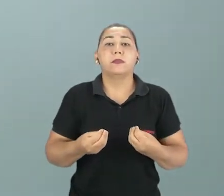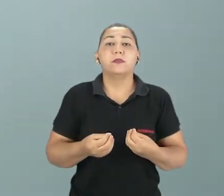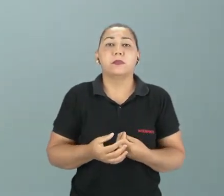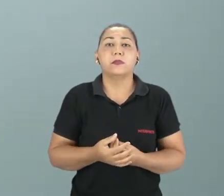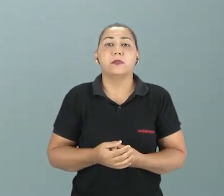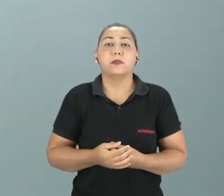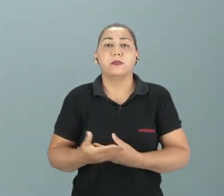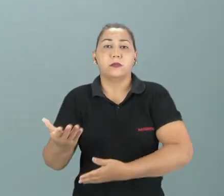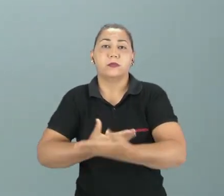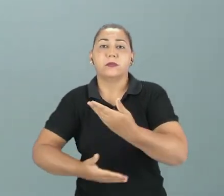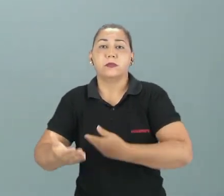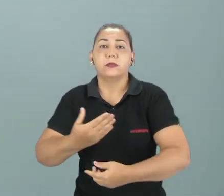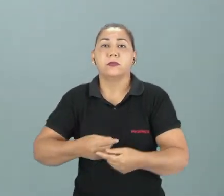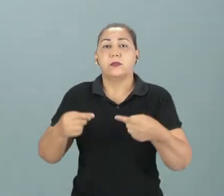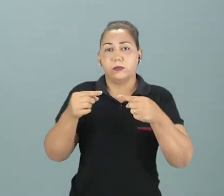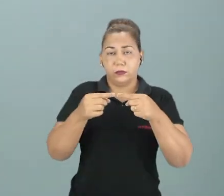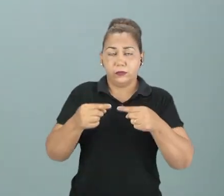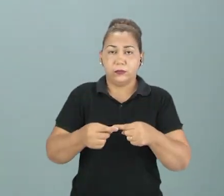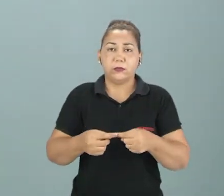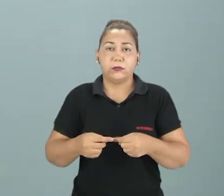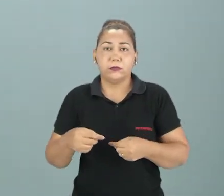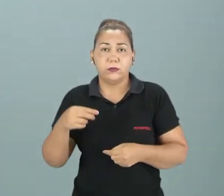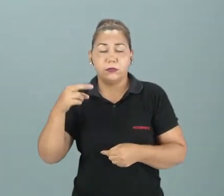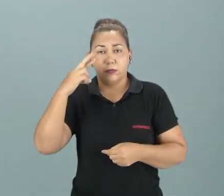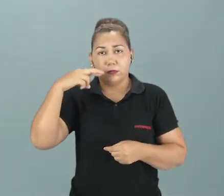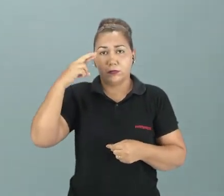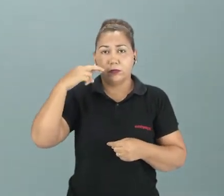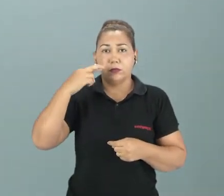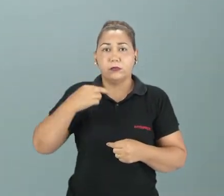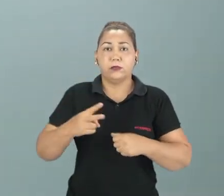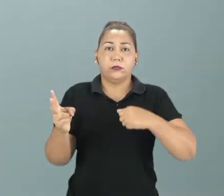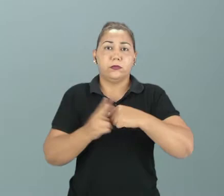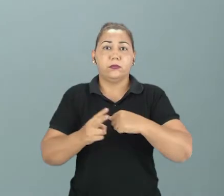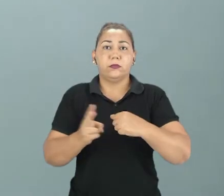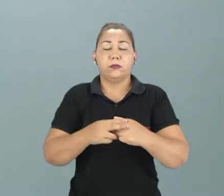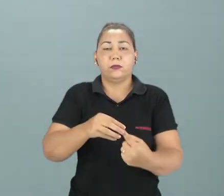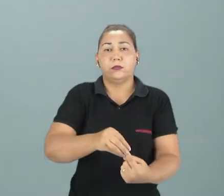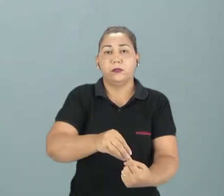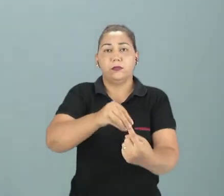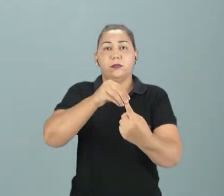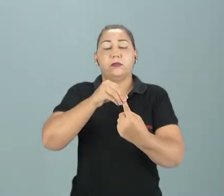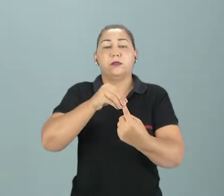a concordância. Observem os verbos em destaque.